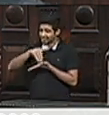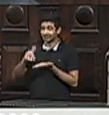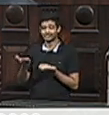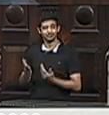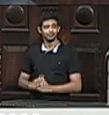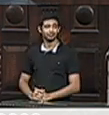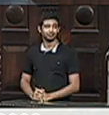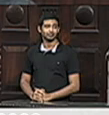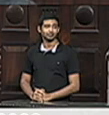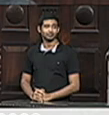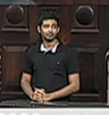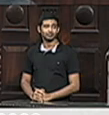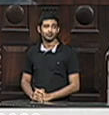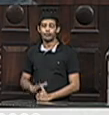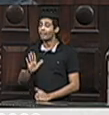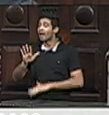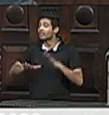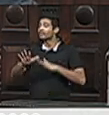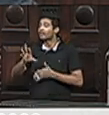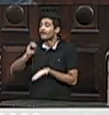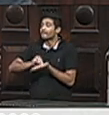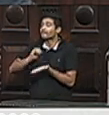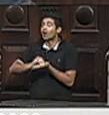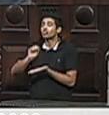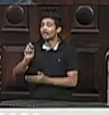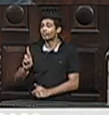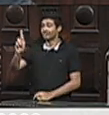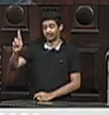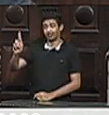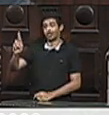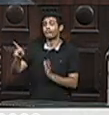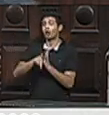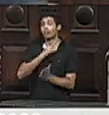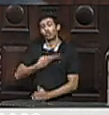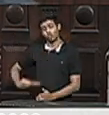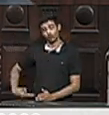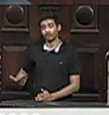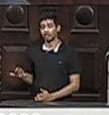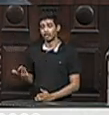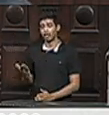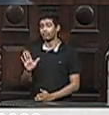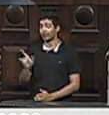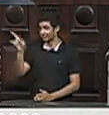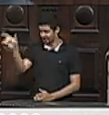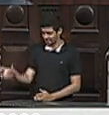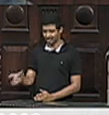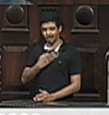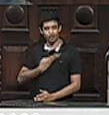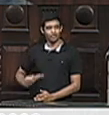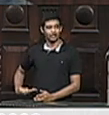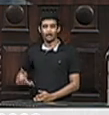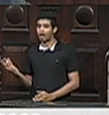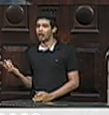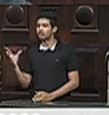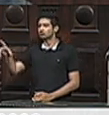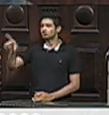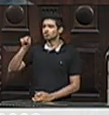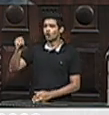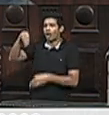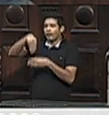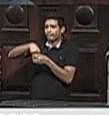Rangel, e ele tem razão nisso, de talvez é uma aflição, porque você quer fazer a reunião, faltam representantes. Eu